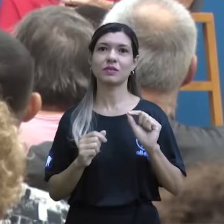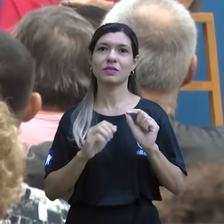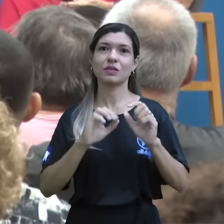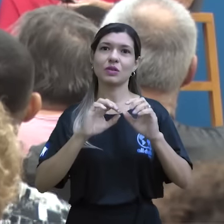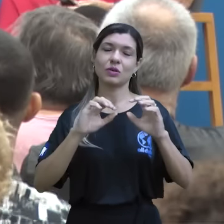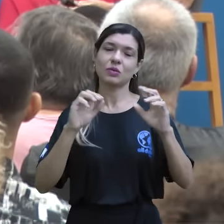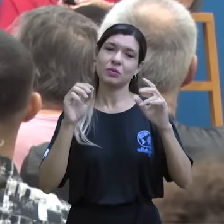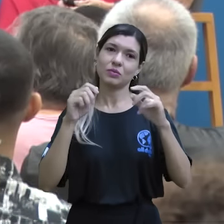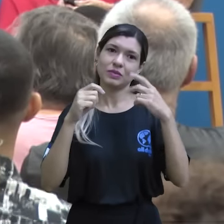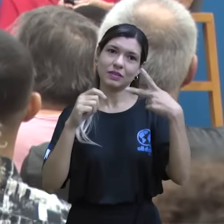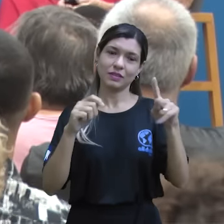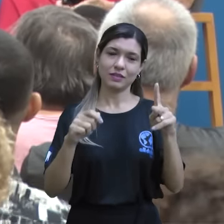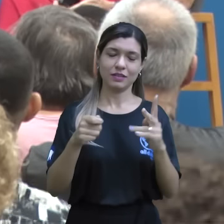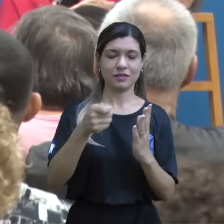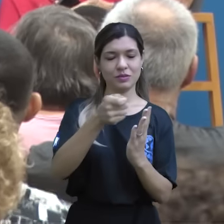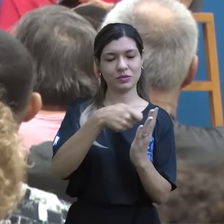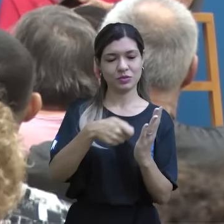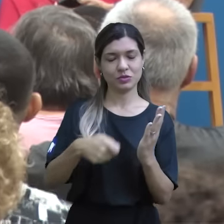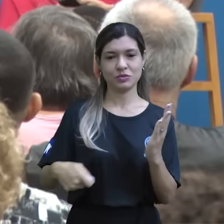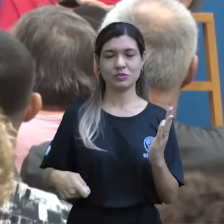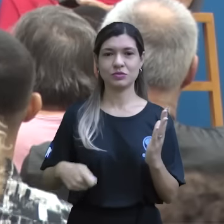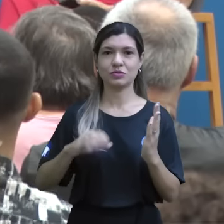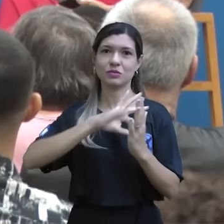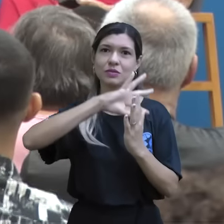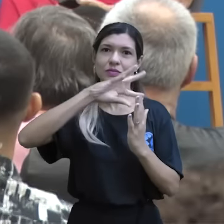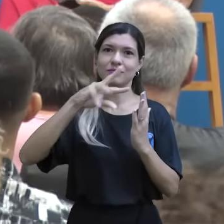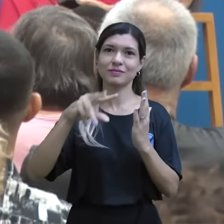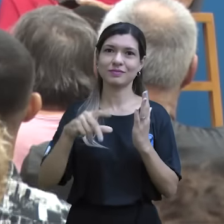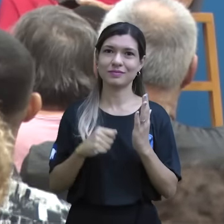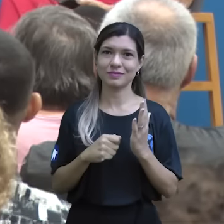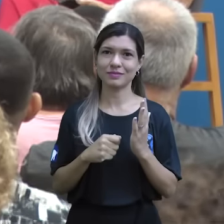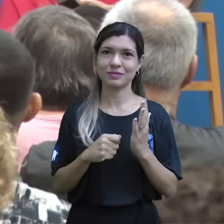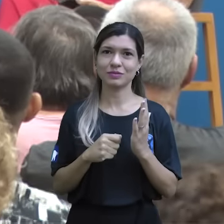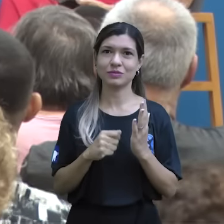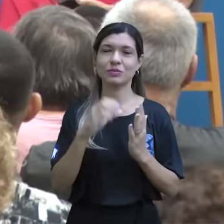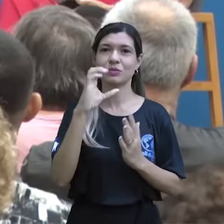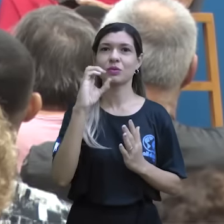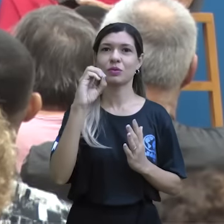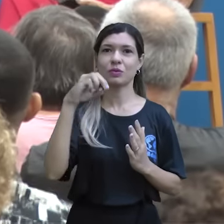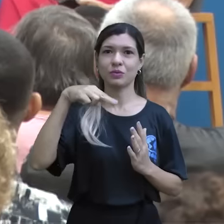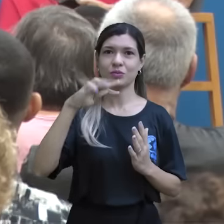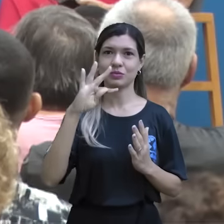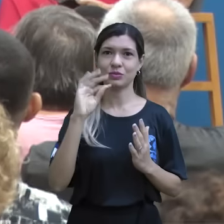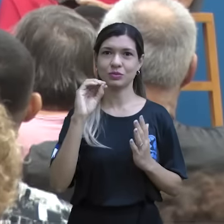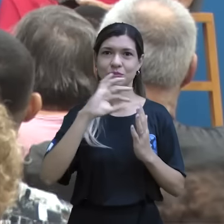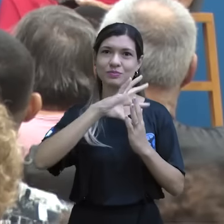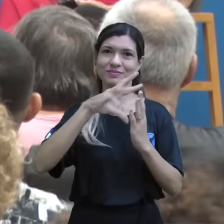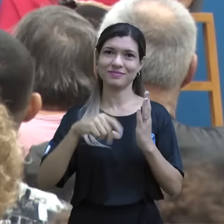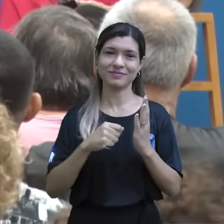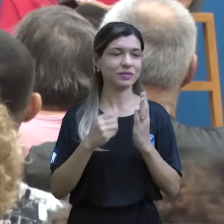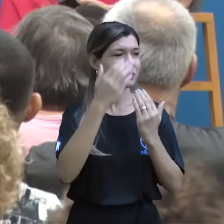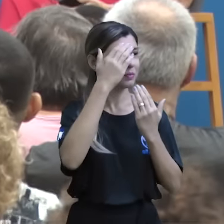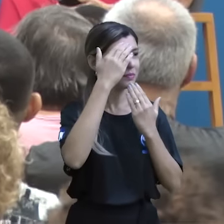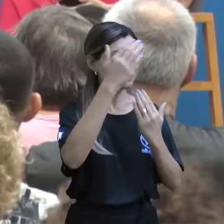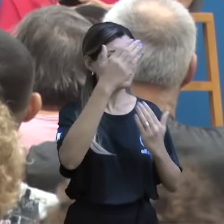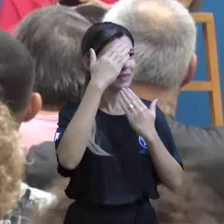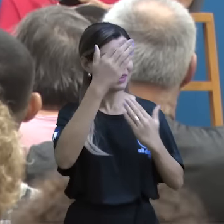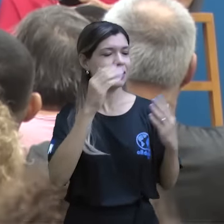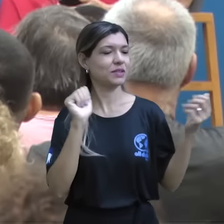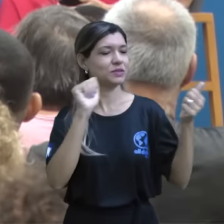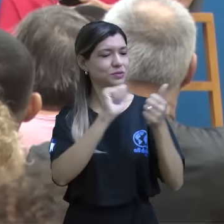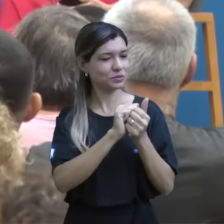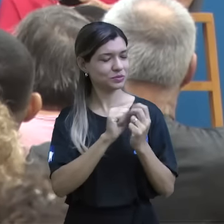conosco. Obrigada a você. Muito obrigada. Embora elas duas dispensem, né, uma apresentação mais formal, eu vou